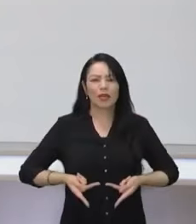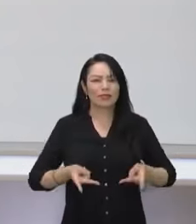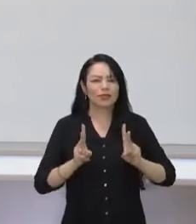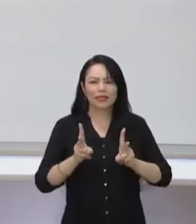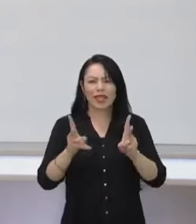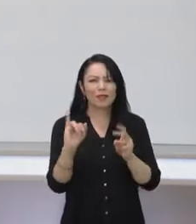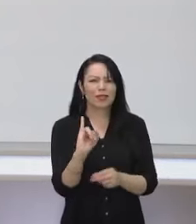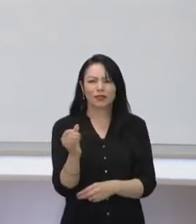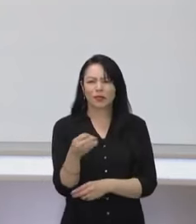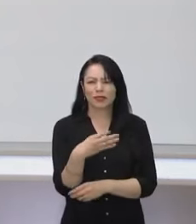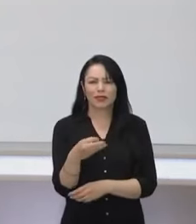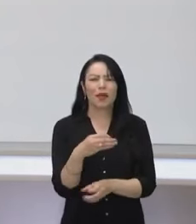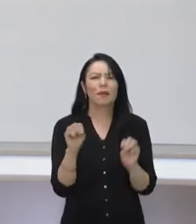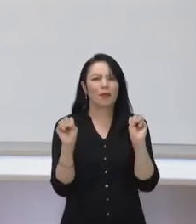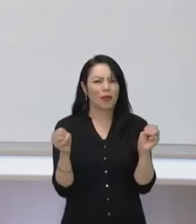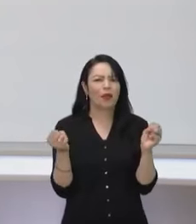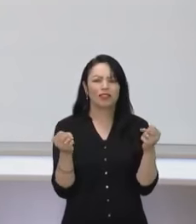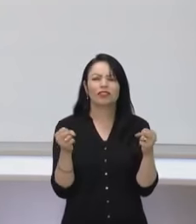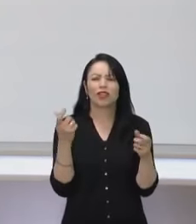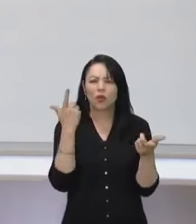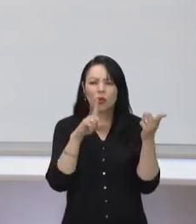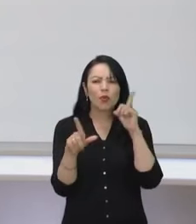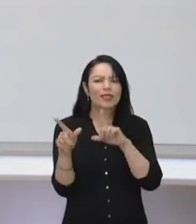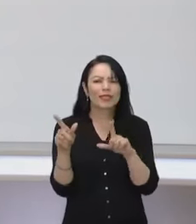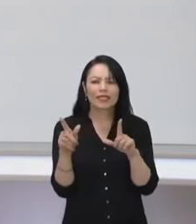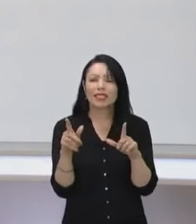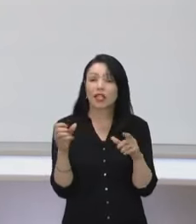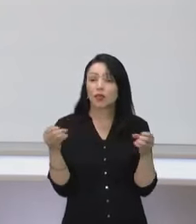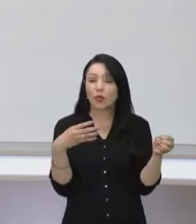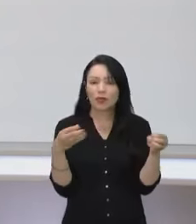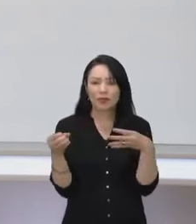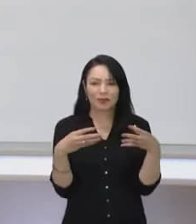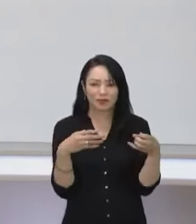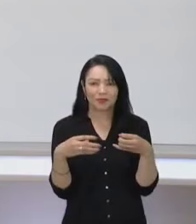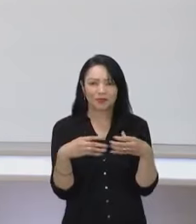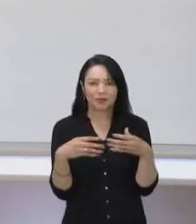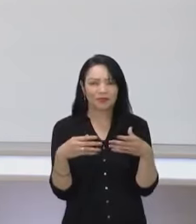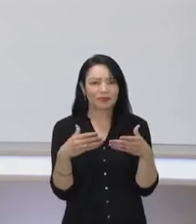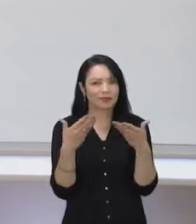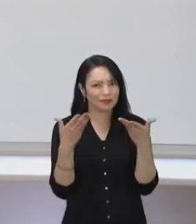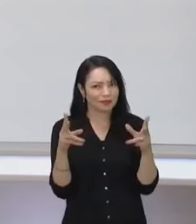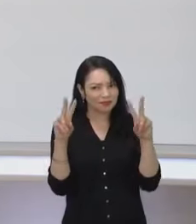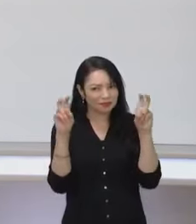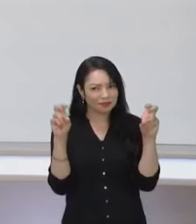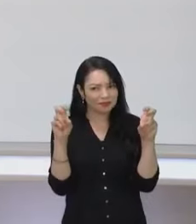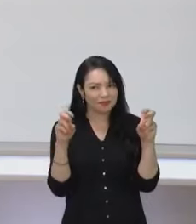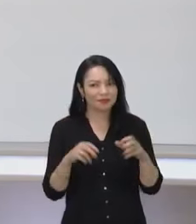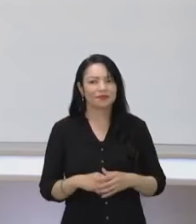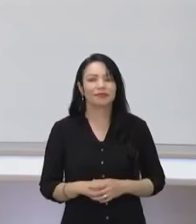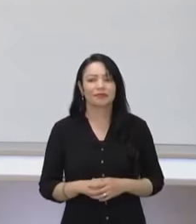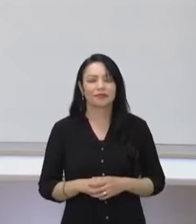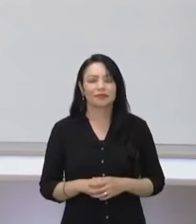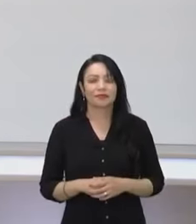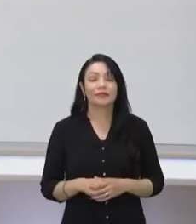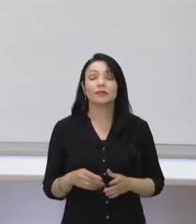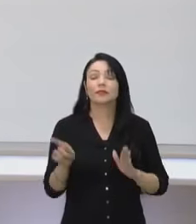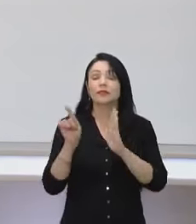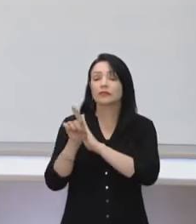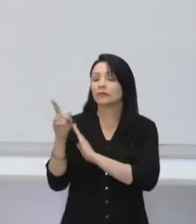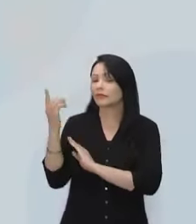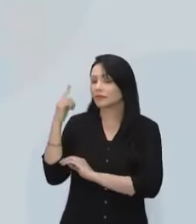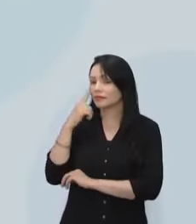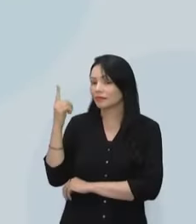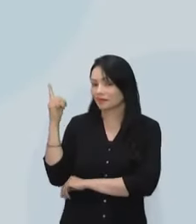pode inovar, o tempo todo pode quebrar recordes, o tempo todo pode trazer novidades. É esse o teor do nosso texto. Vamos agora para a questão. A questão